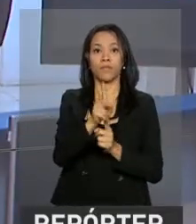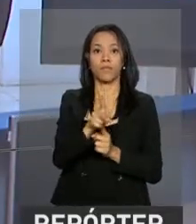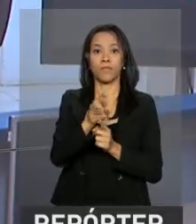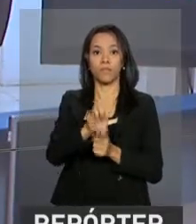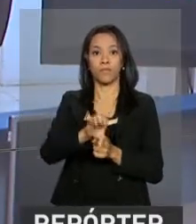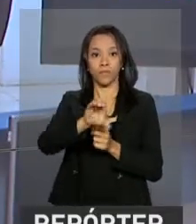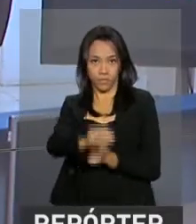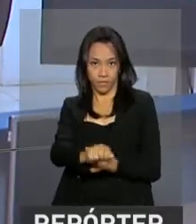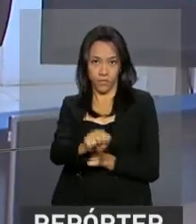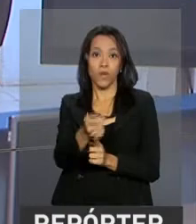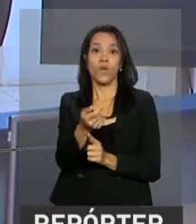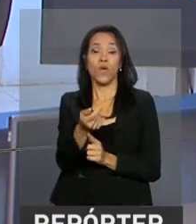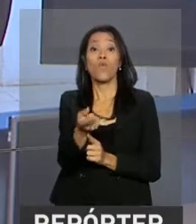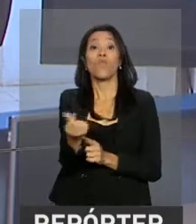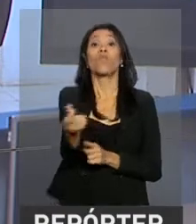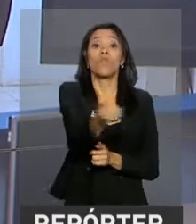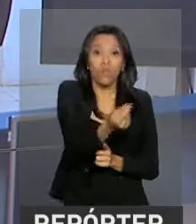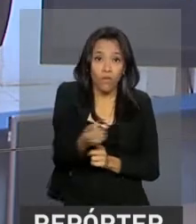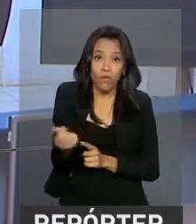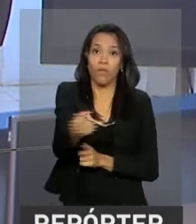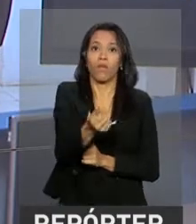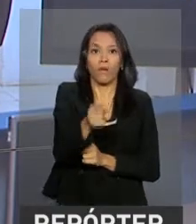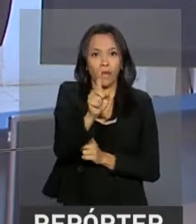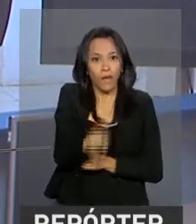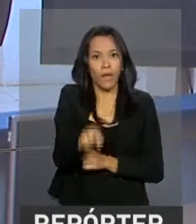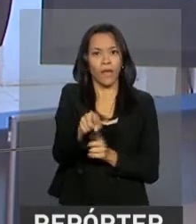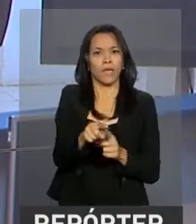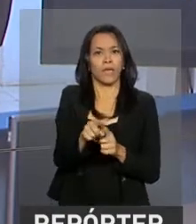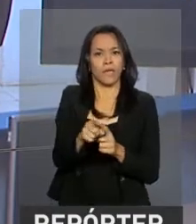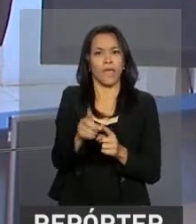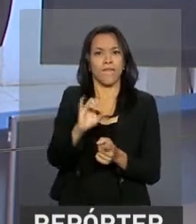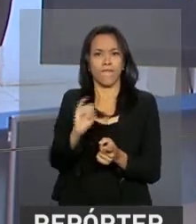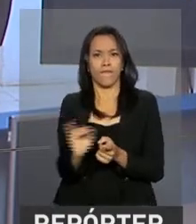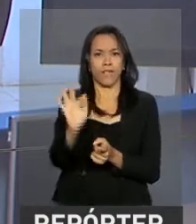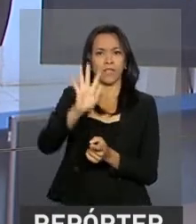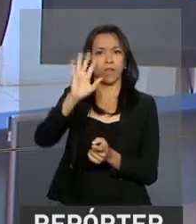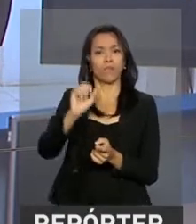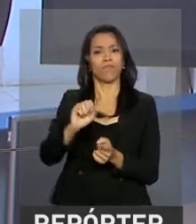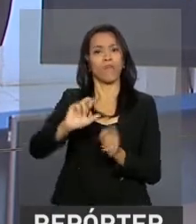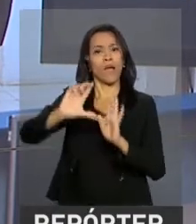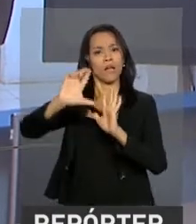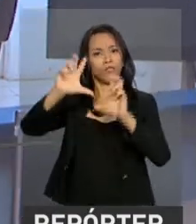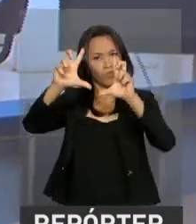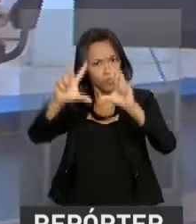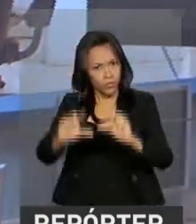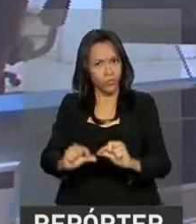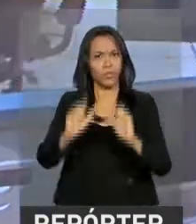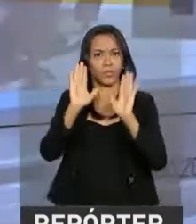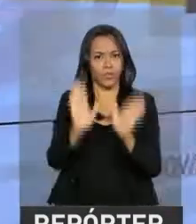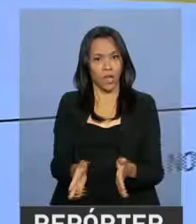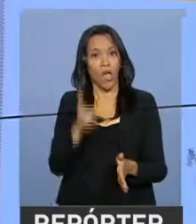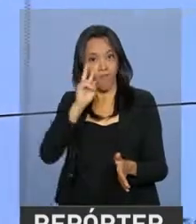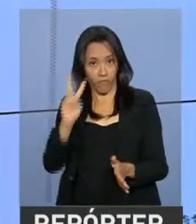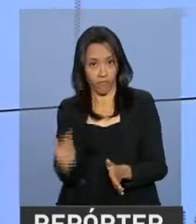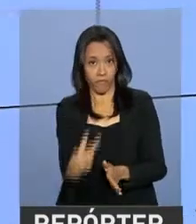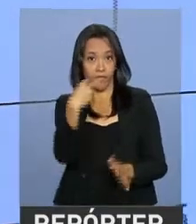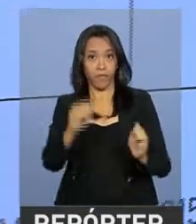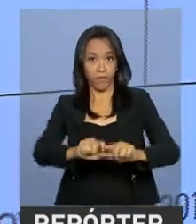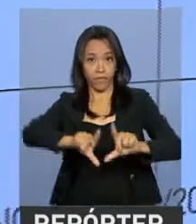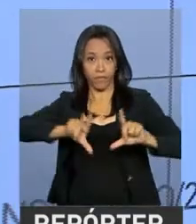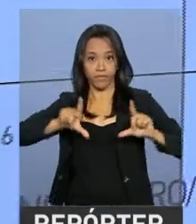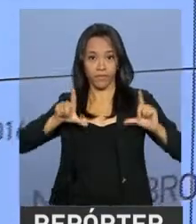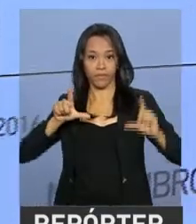de preços ao consumidor amplo considerado a inflação oficial desacelerou vamos colocar os números aqui no